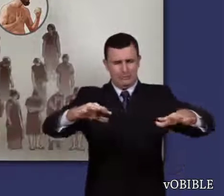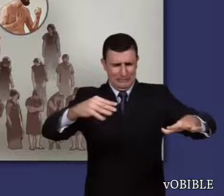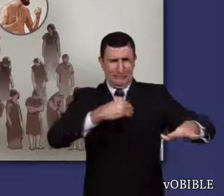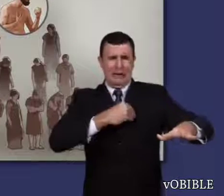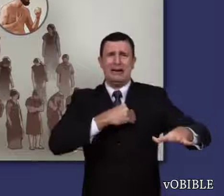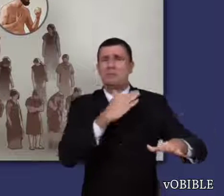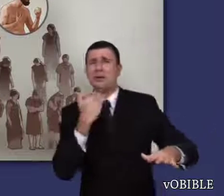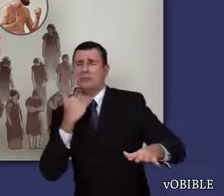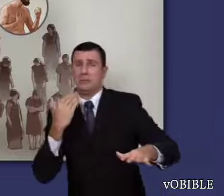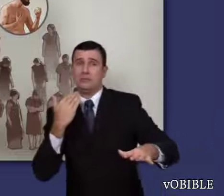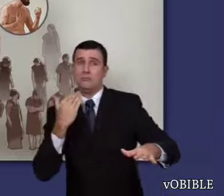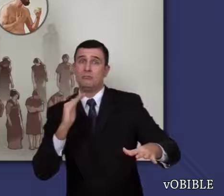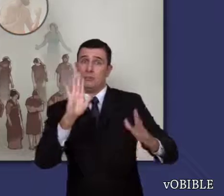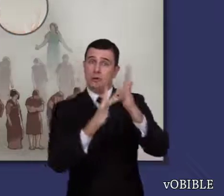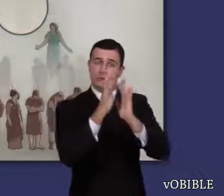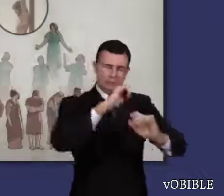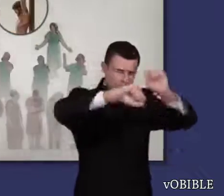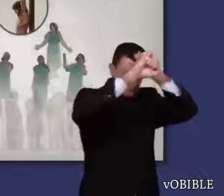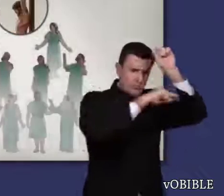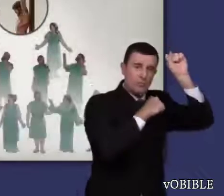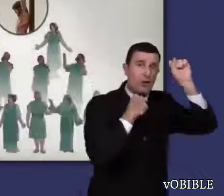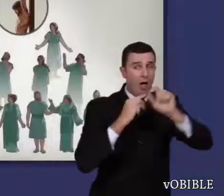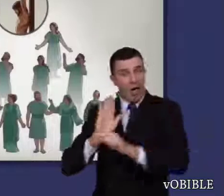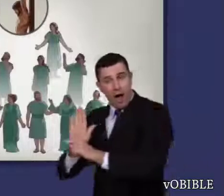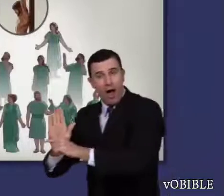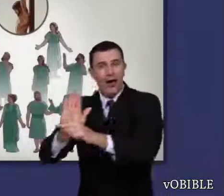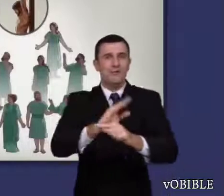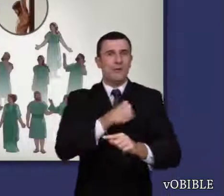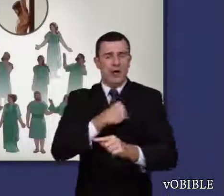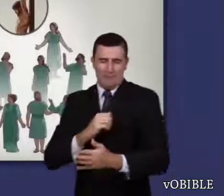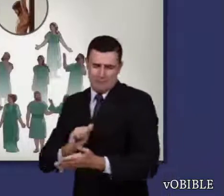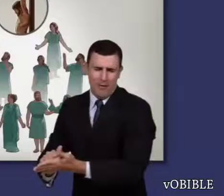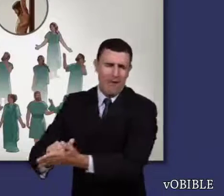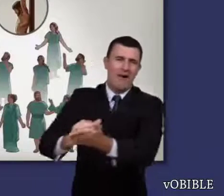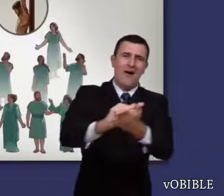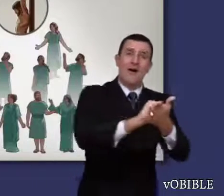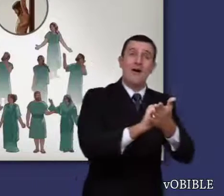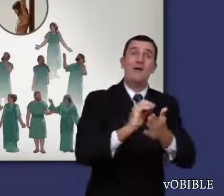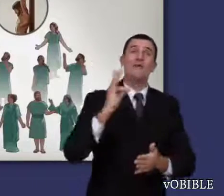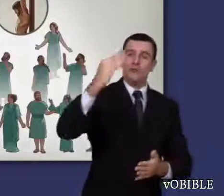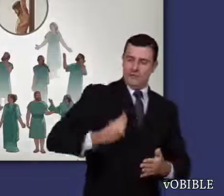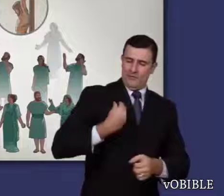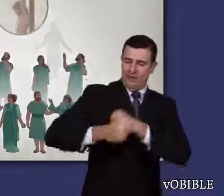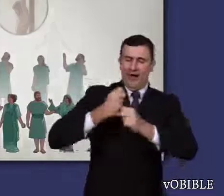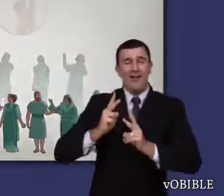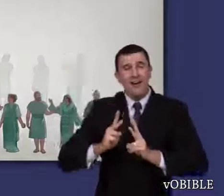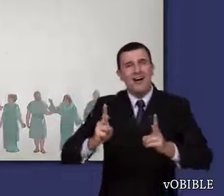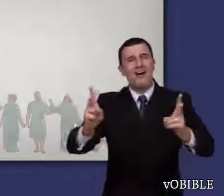a morte. A salvação só é possível por meio da fé em Jesus e no sacrifício que ele